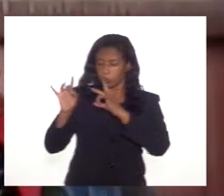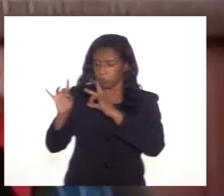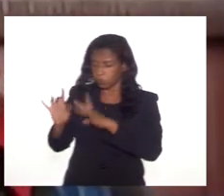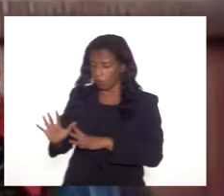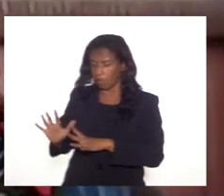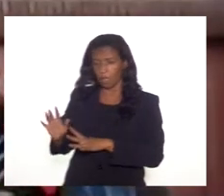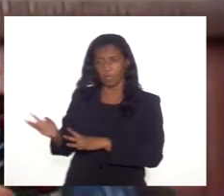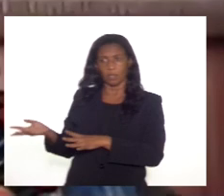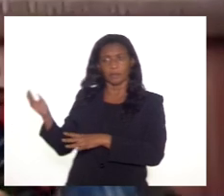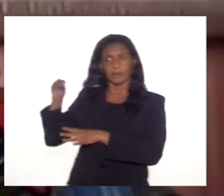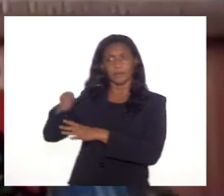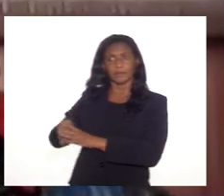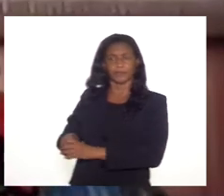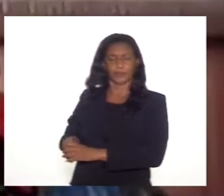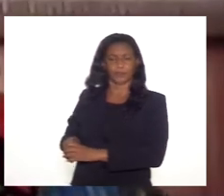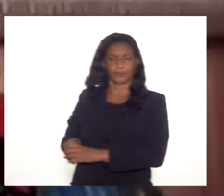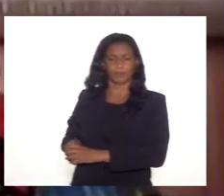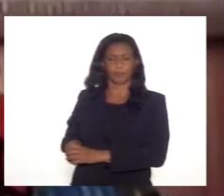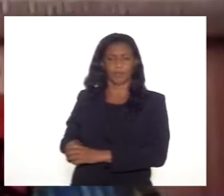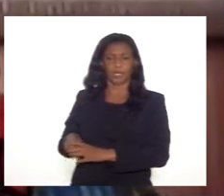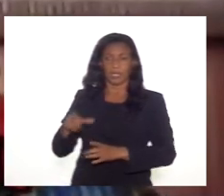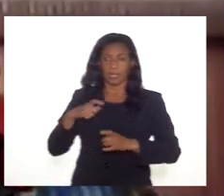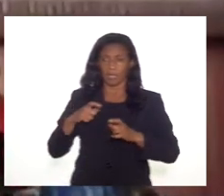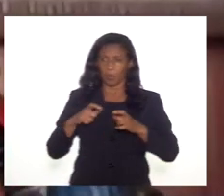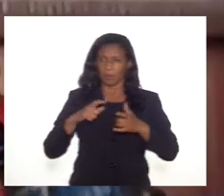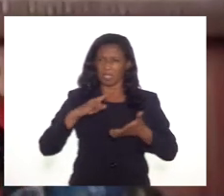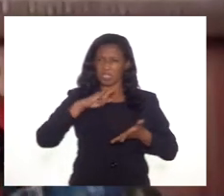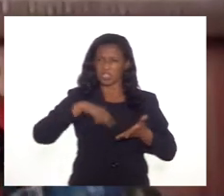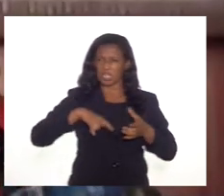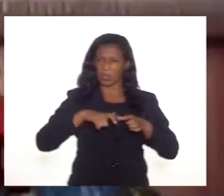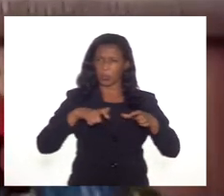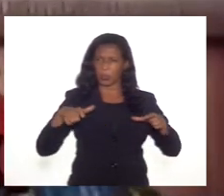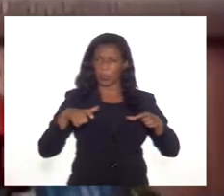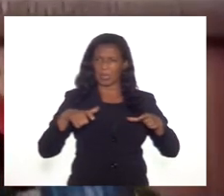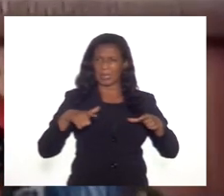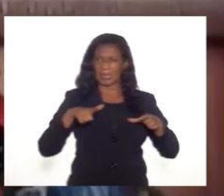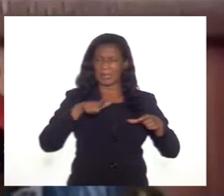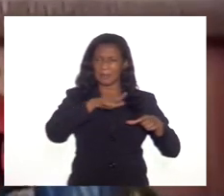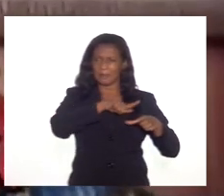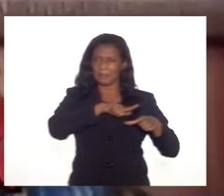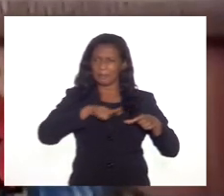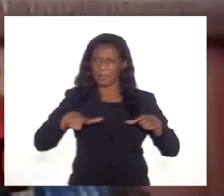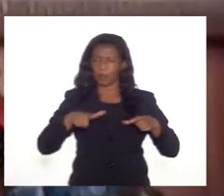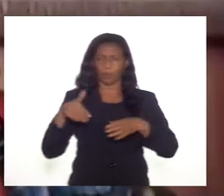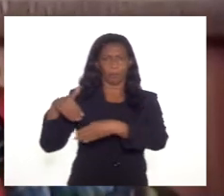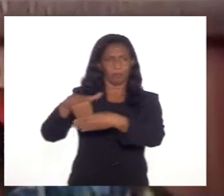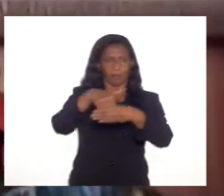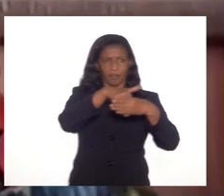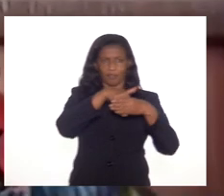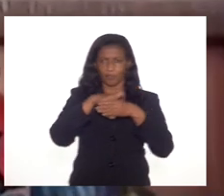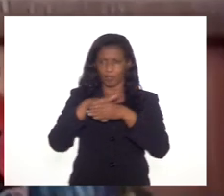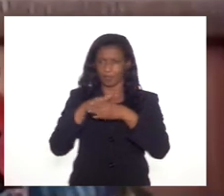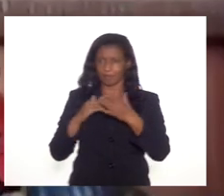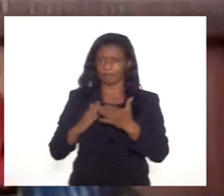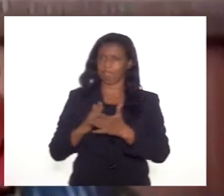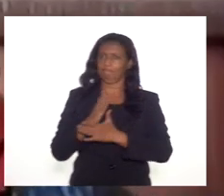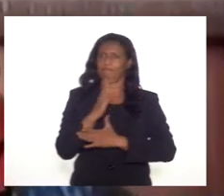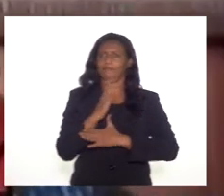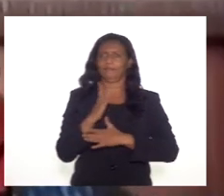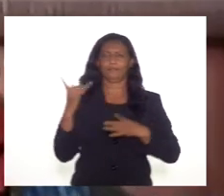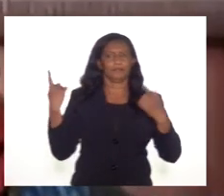ser implementadas. Então, receber esse cheque em branco para a gente votar e aprovar deveria ser